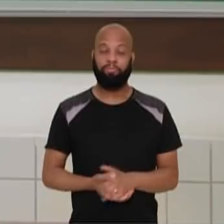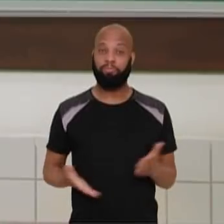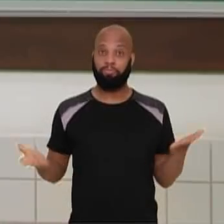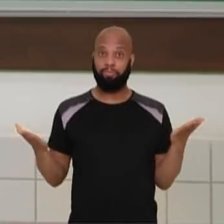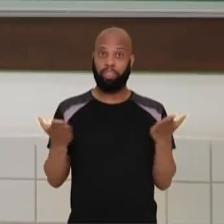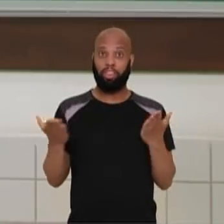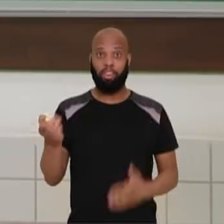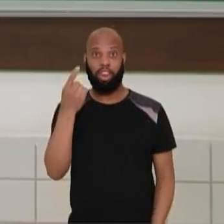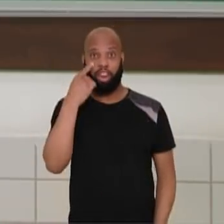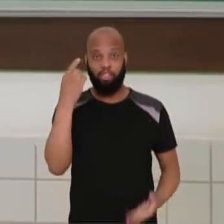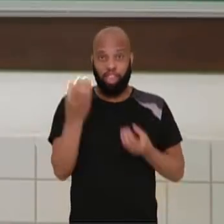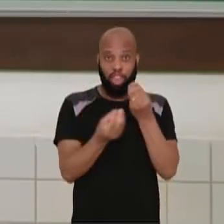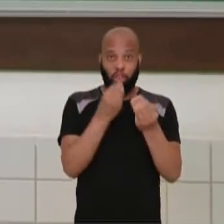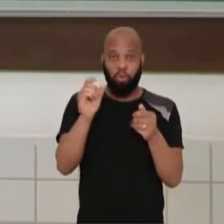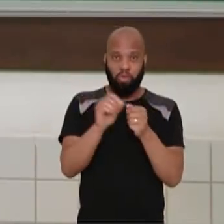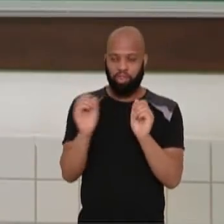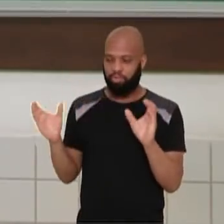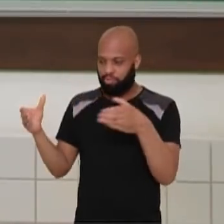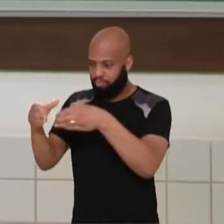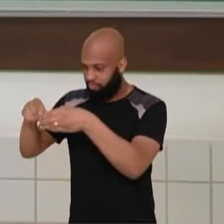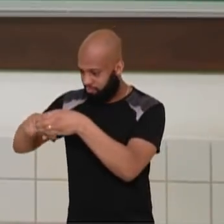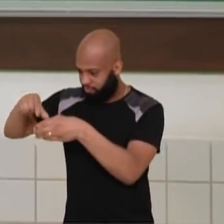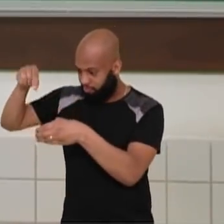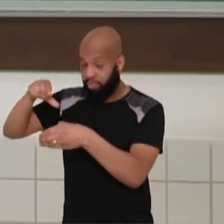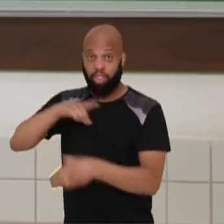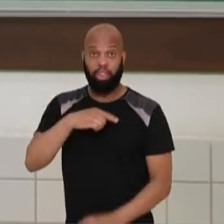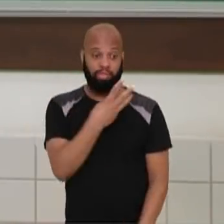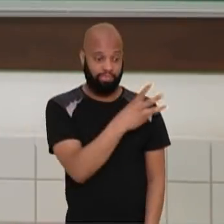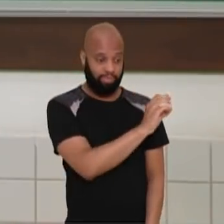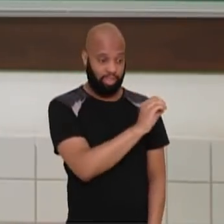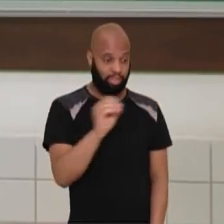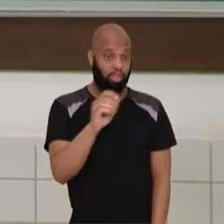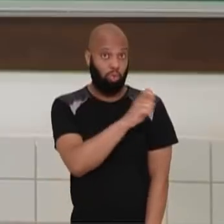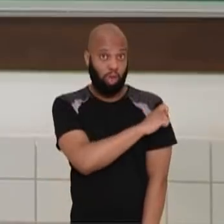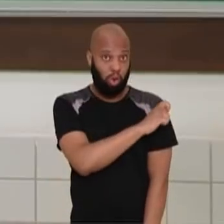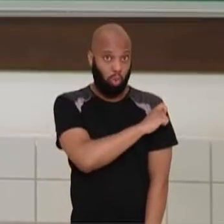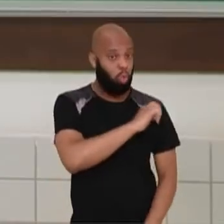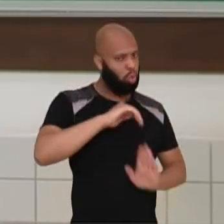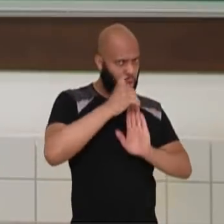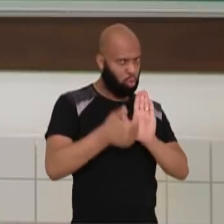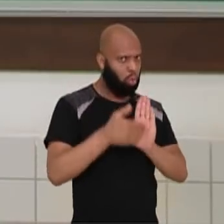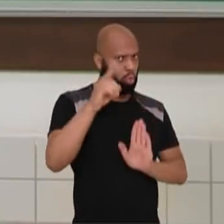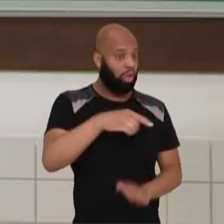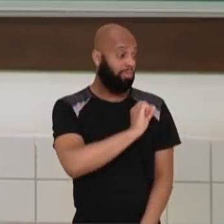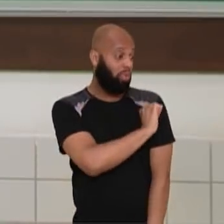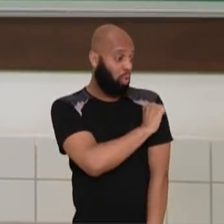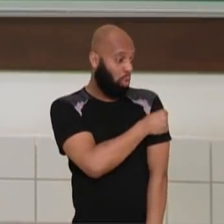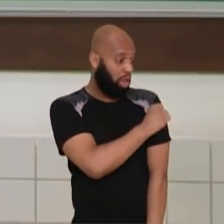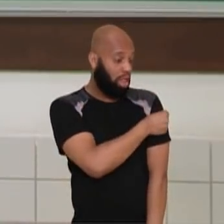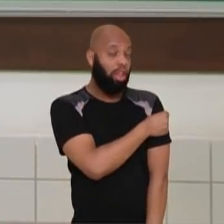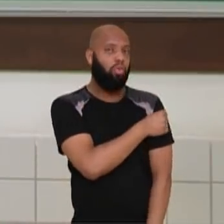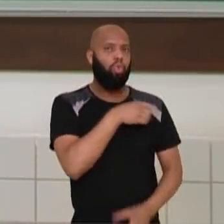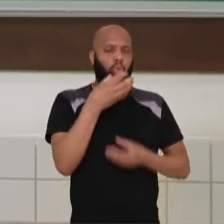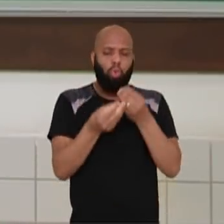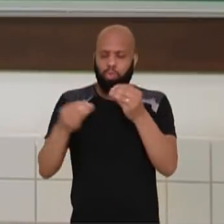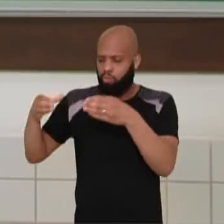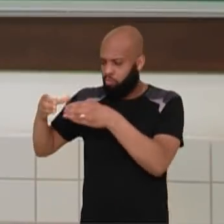Vamos ver como faz essa amostragem? Vamos lembrar, 300 alunos no 8º ano e a amostragem